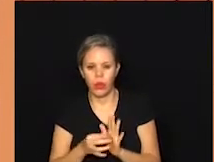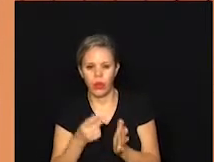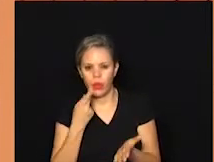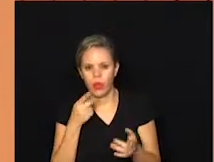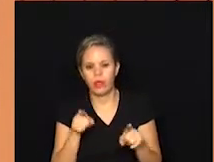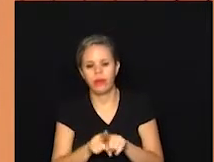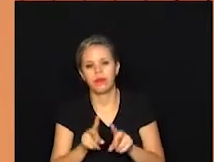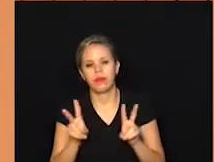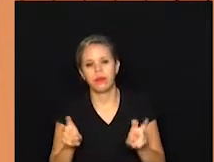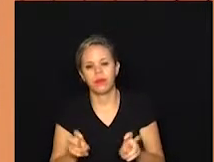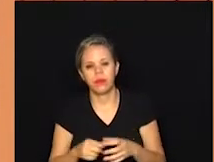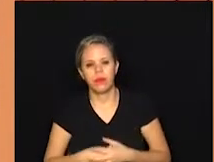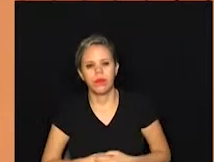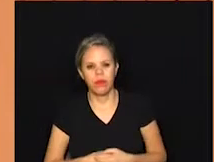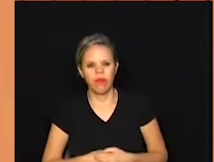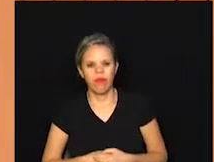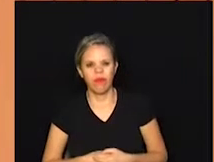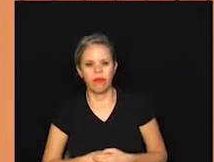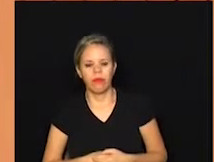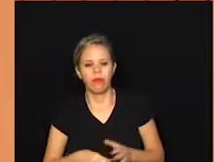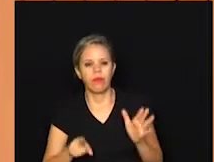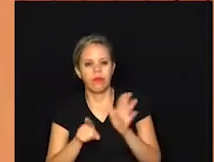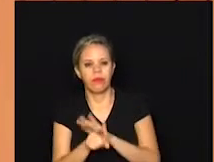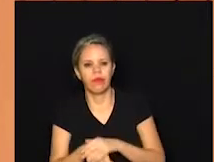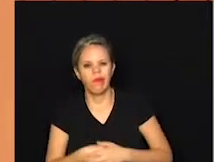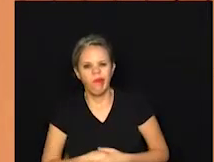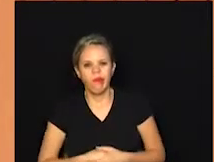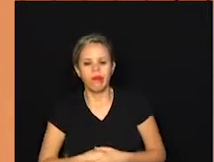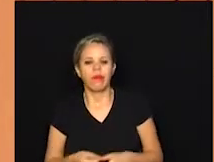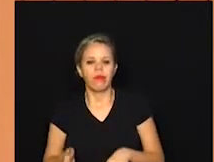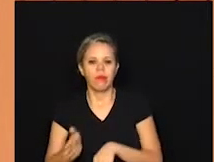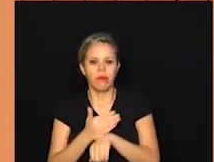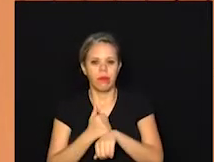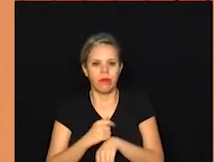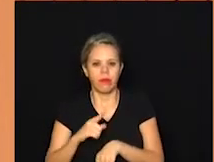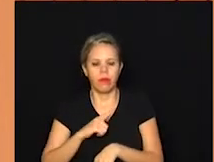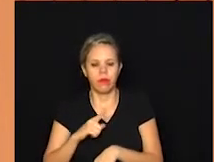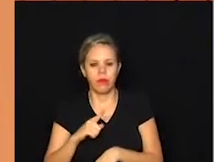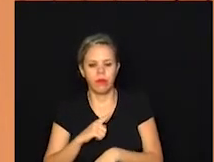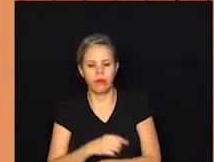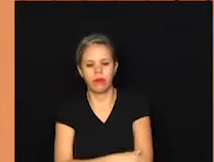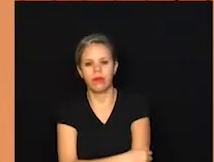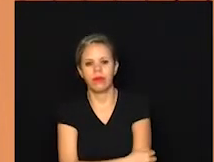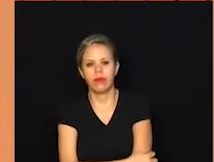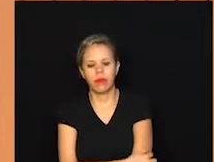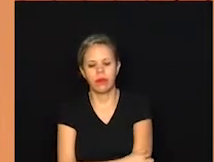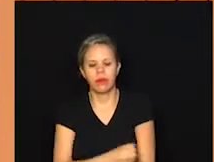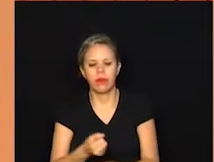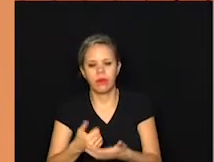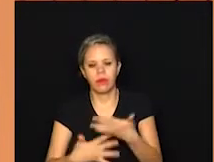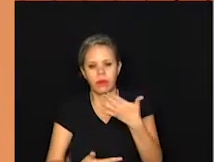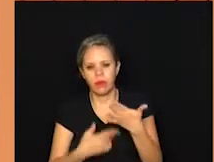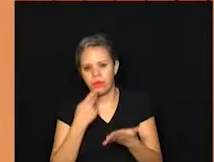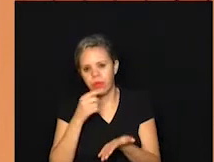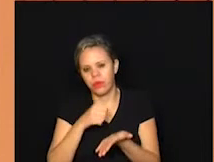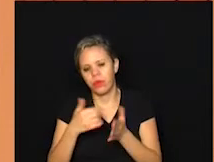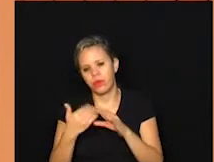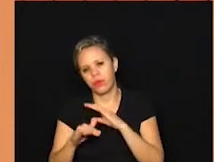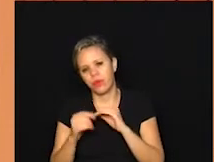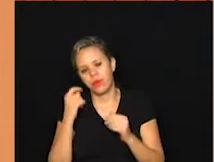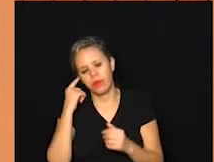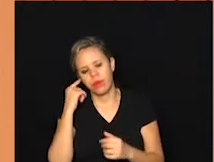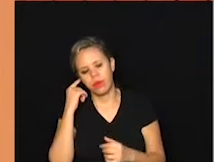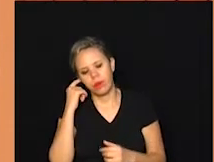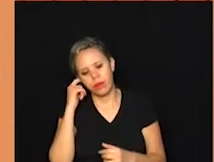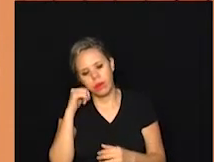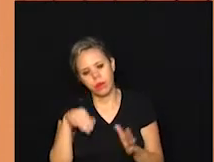também sobre as perguntas. Antes disso, tem um comentário, né? Alguns comentários